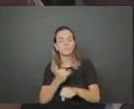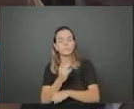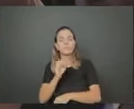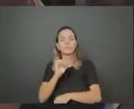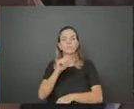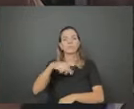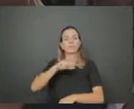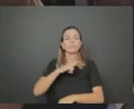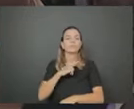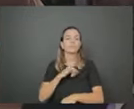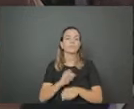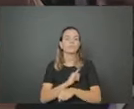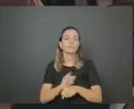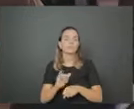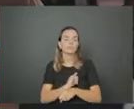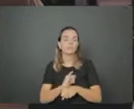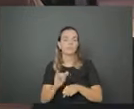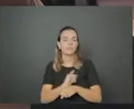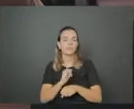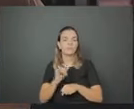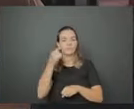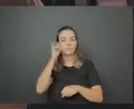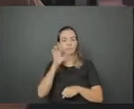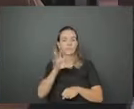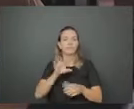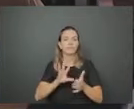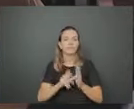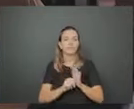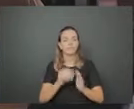crime. Seriam essas duas perguntas, agradeço a atenção. Muito obrigado.